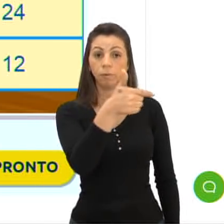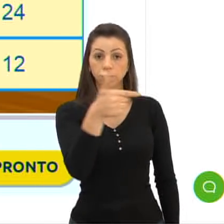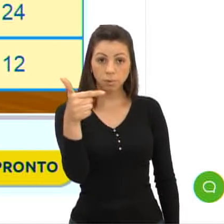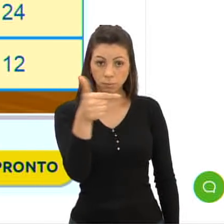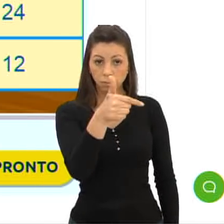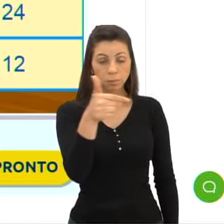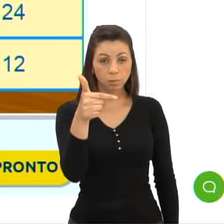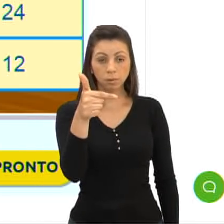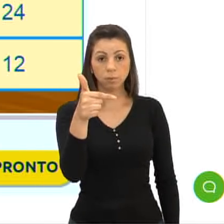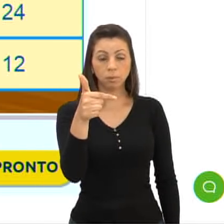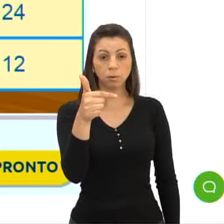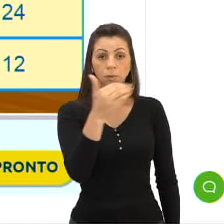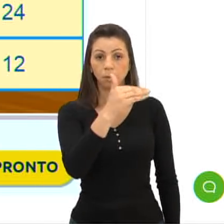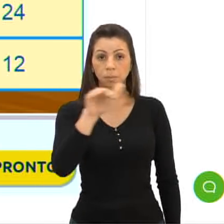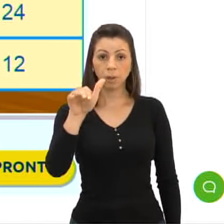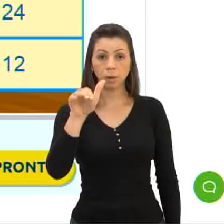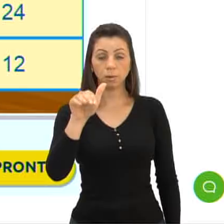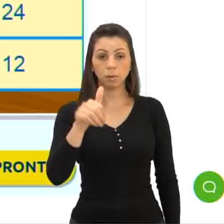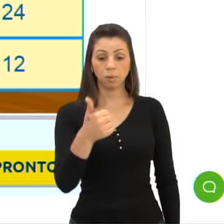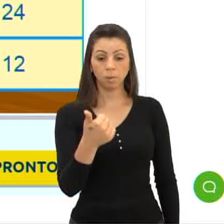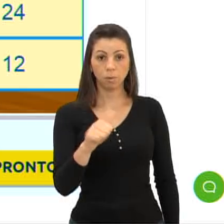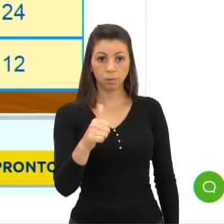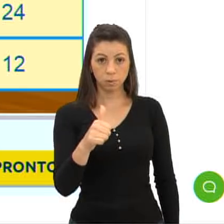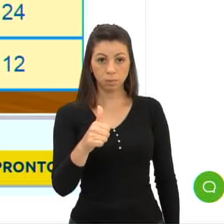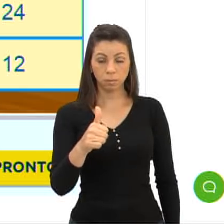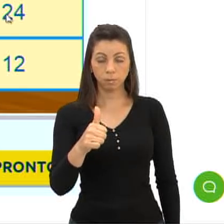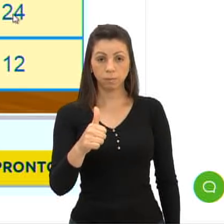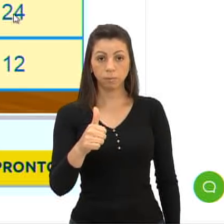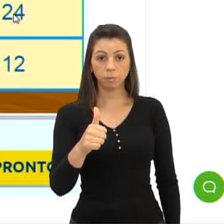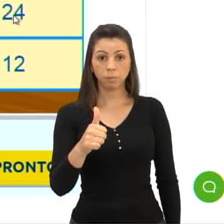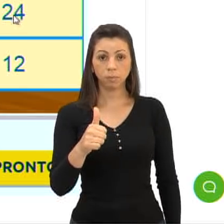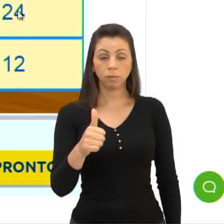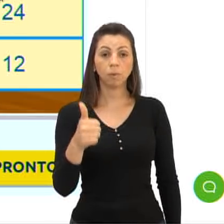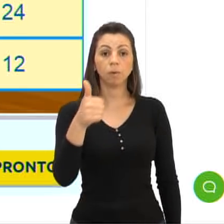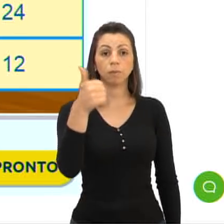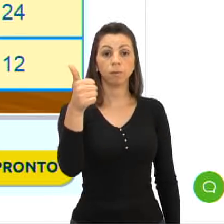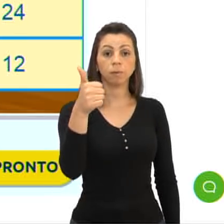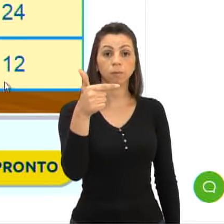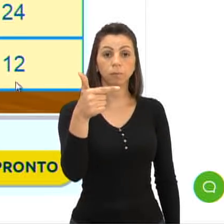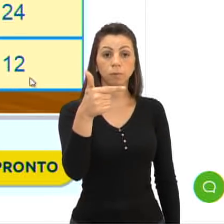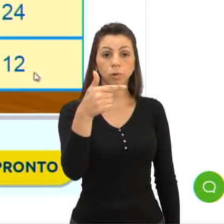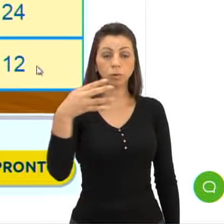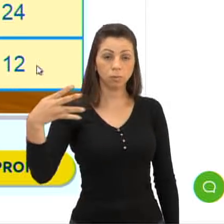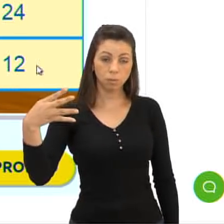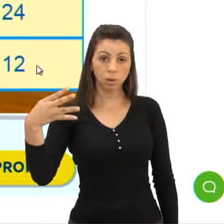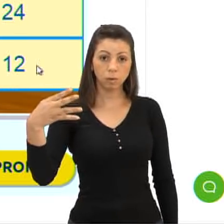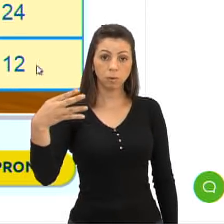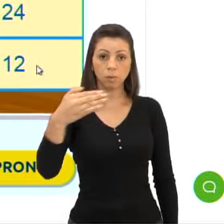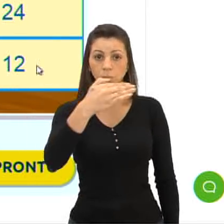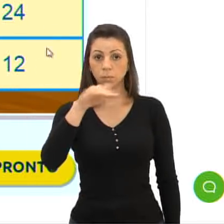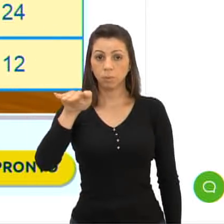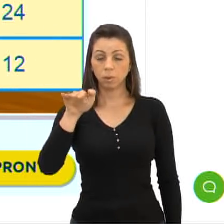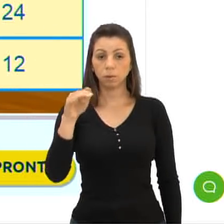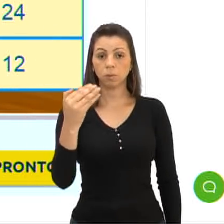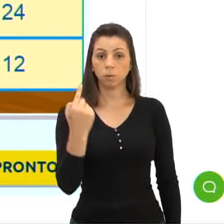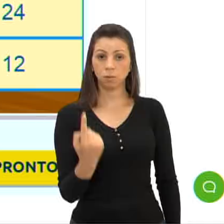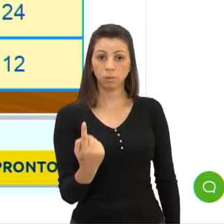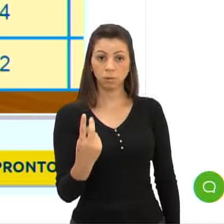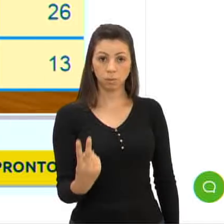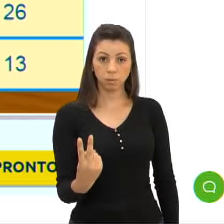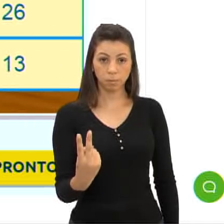22, 11, a sua proporção, 24, a sua proporção seria